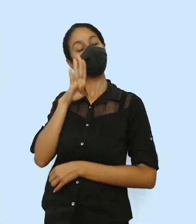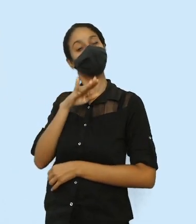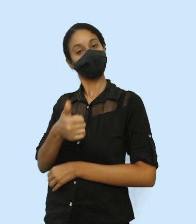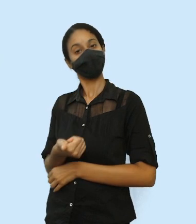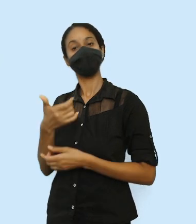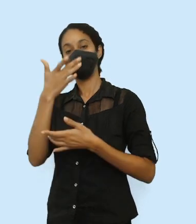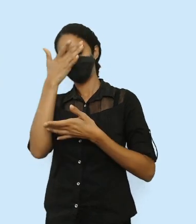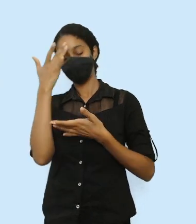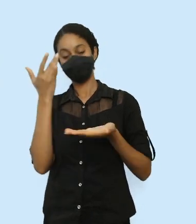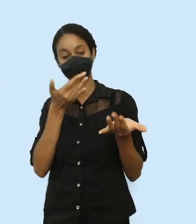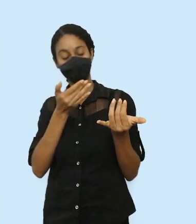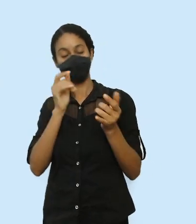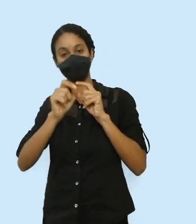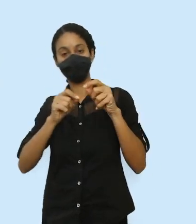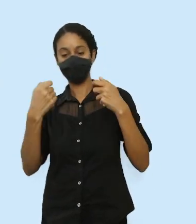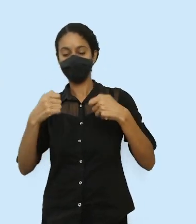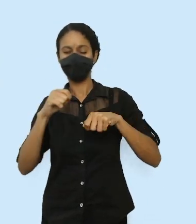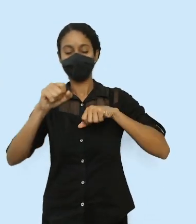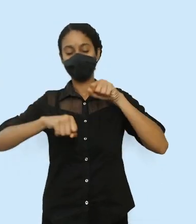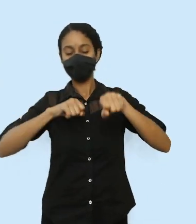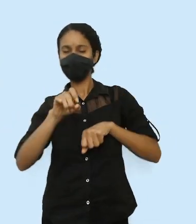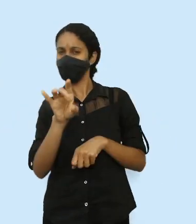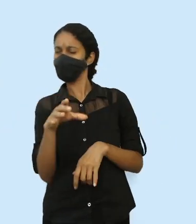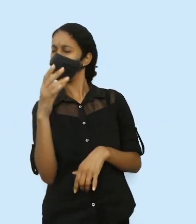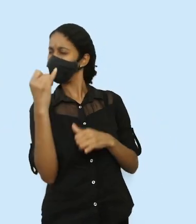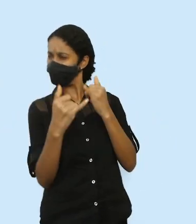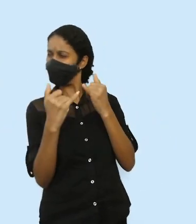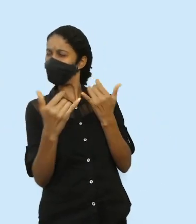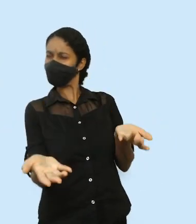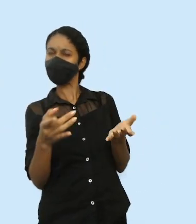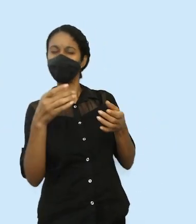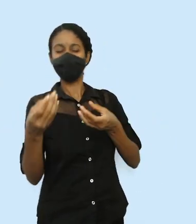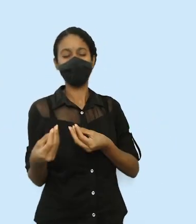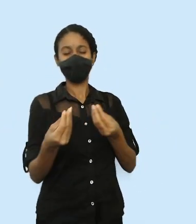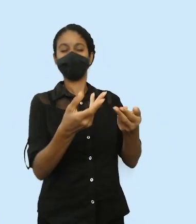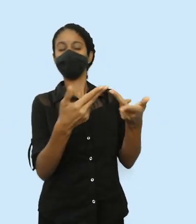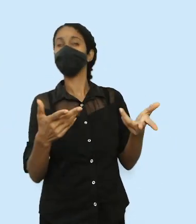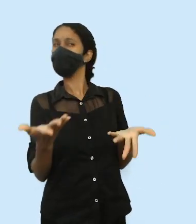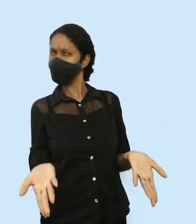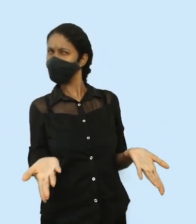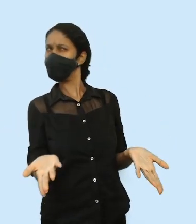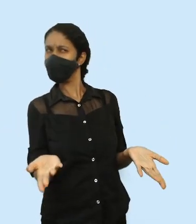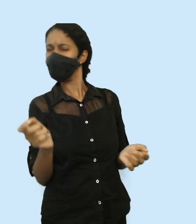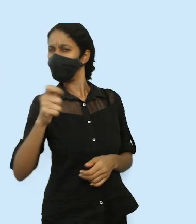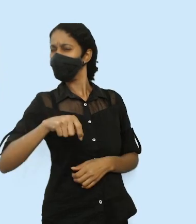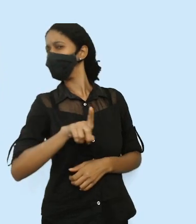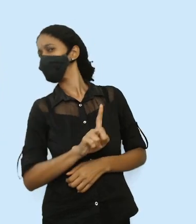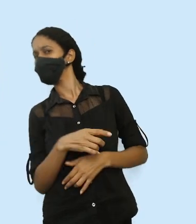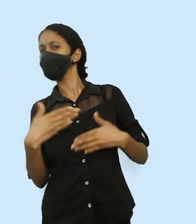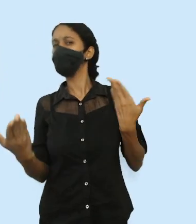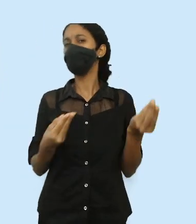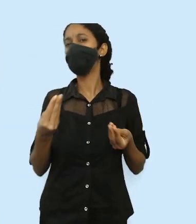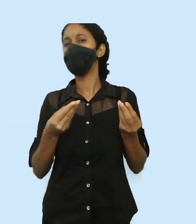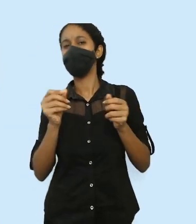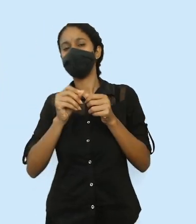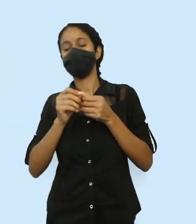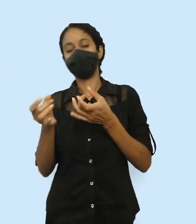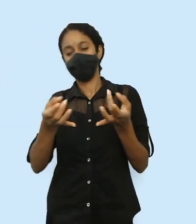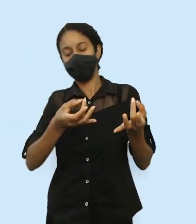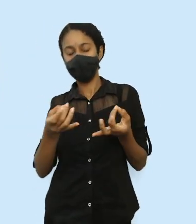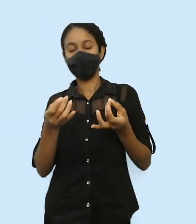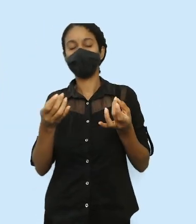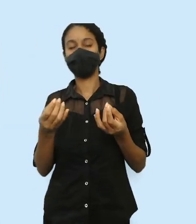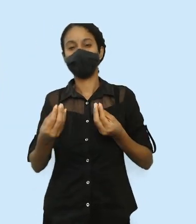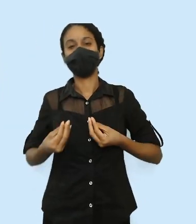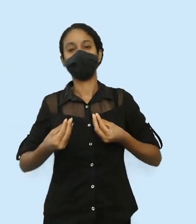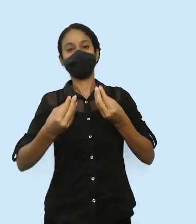que o jovem ele só precisa de uma bicicleta para poder fazer entrega. Será que é isso? Ele pode fazer entrega com aquelas bicicletinhas que pega